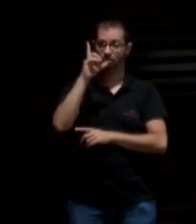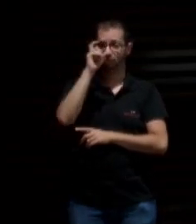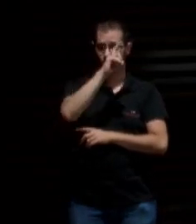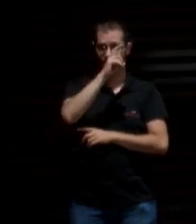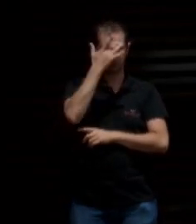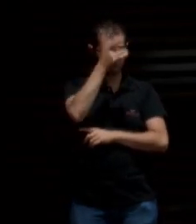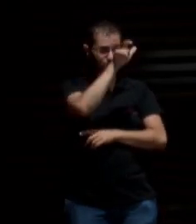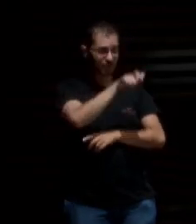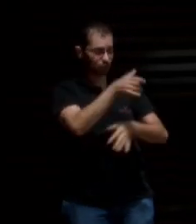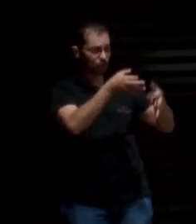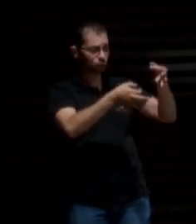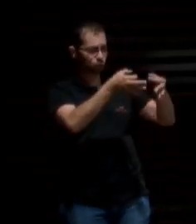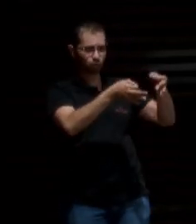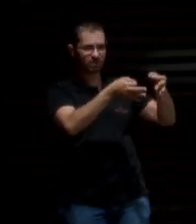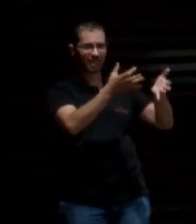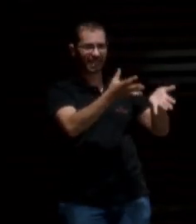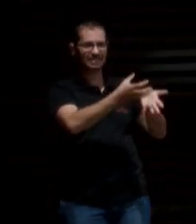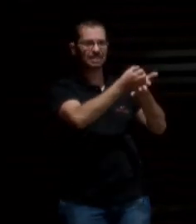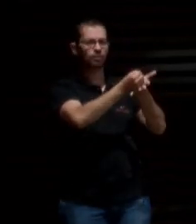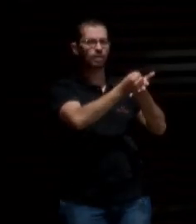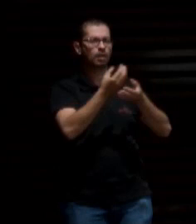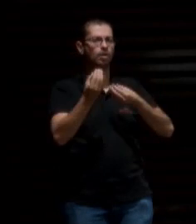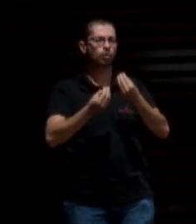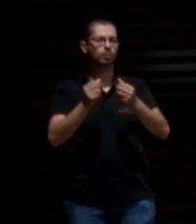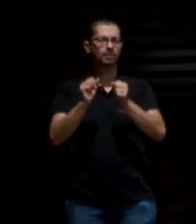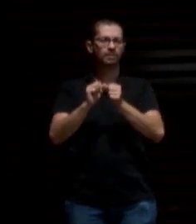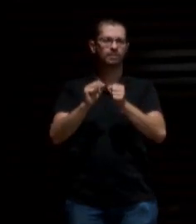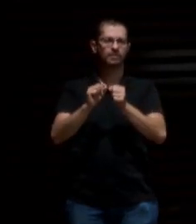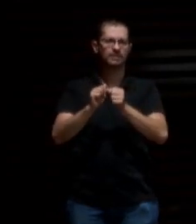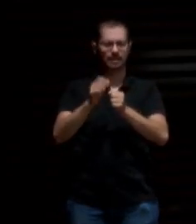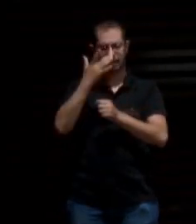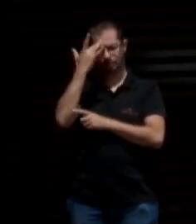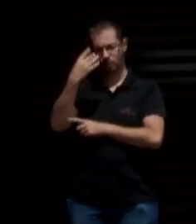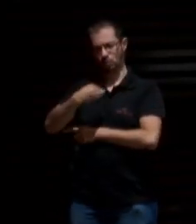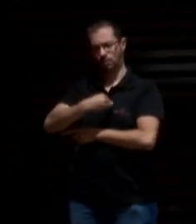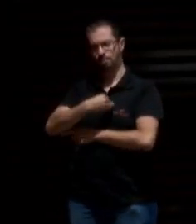é salvo, onde vai comparecer o ímpio? Sim, o pecador?